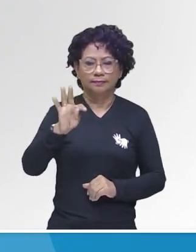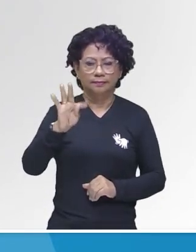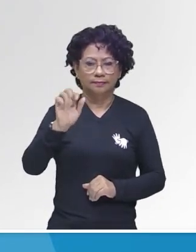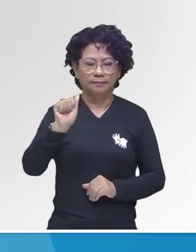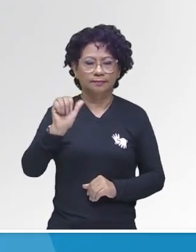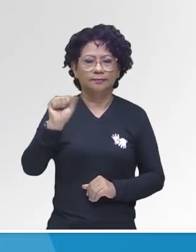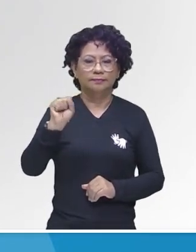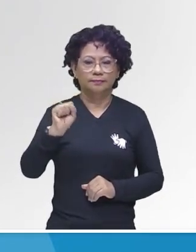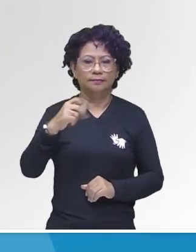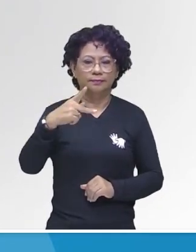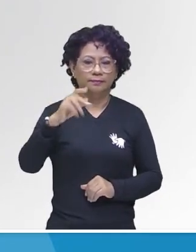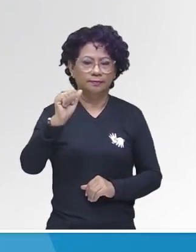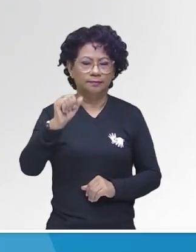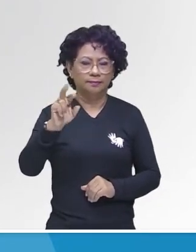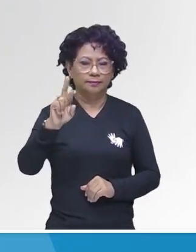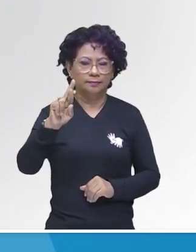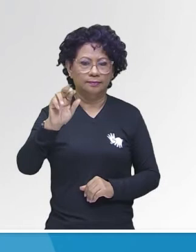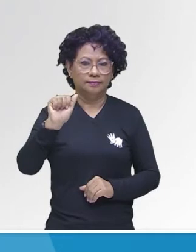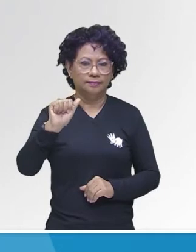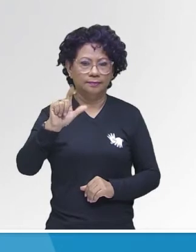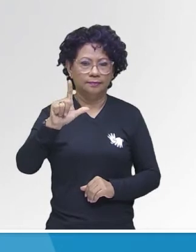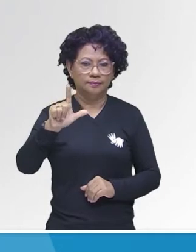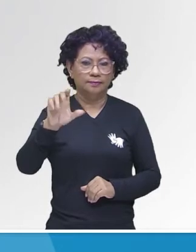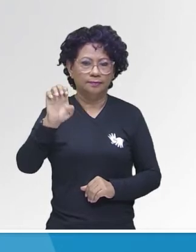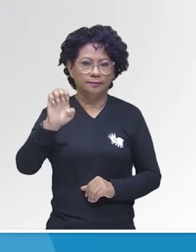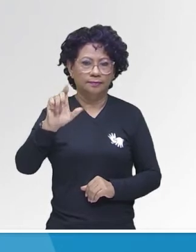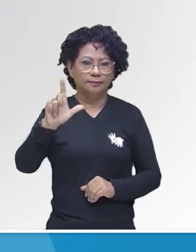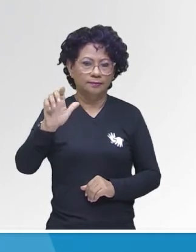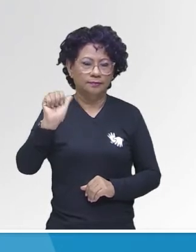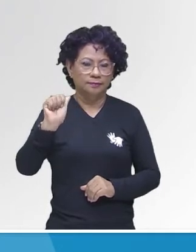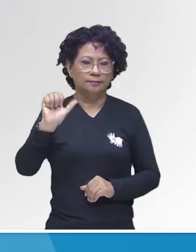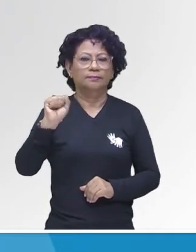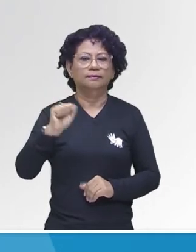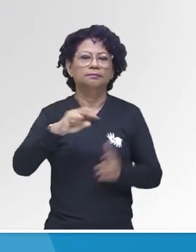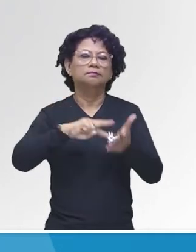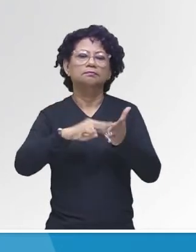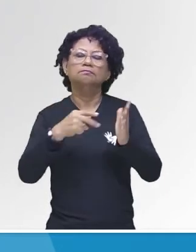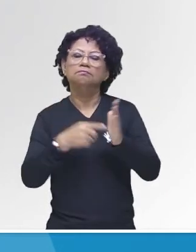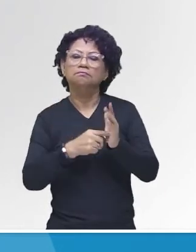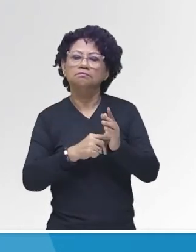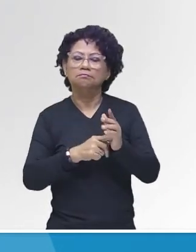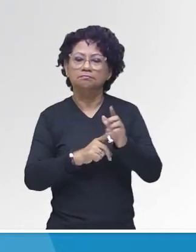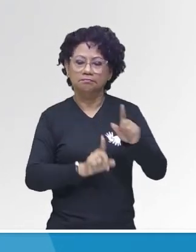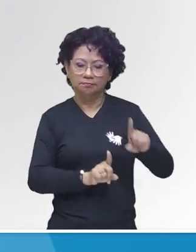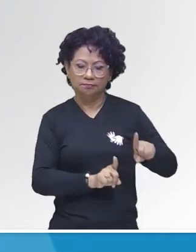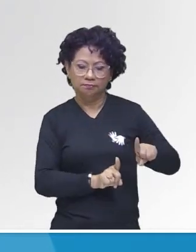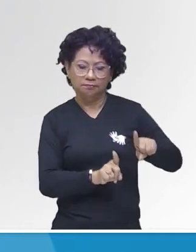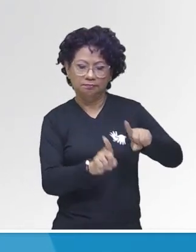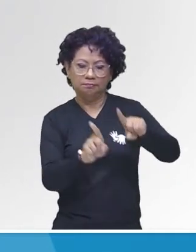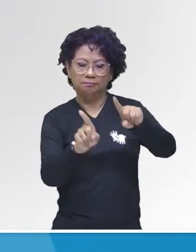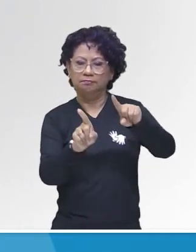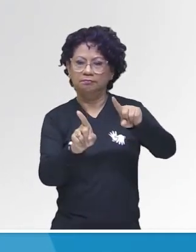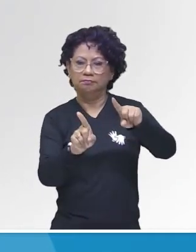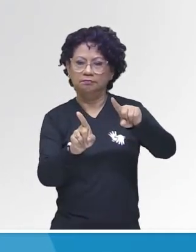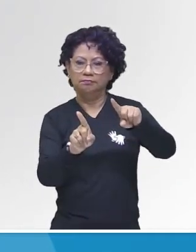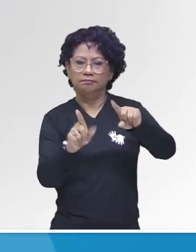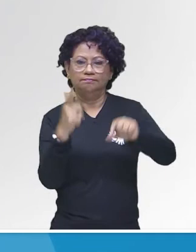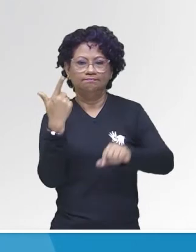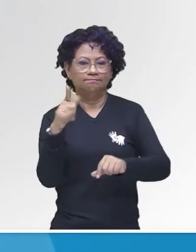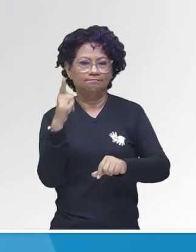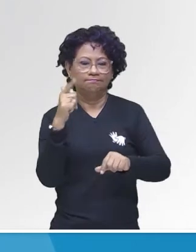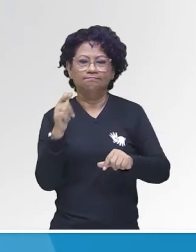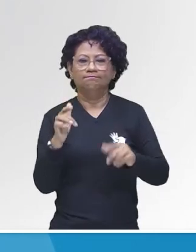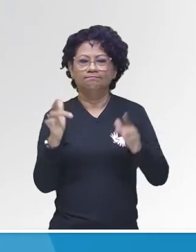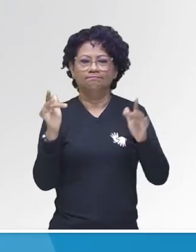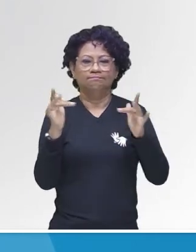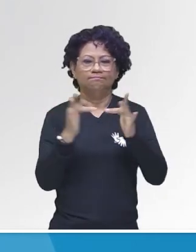comigo. As retas paralelas, quando duas retas não possuem